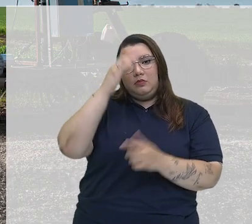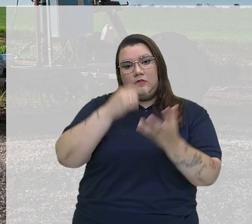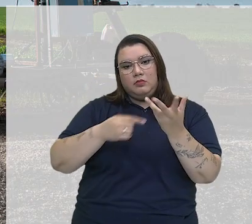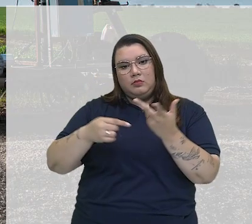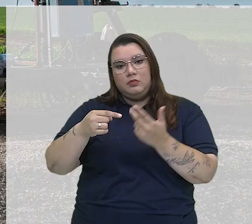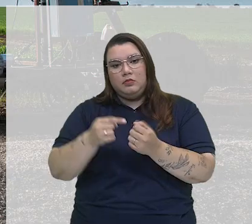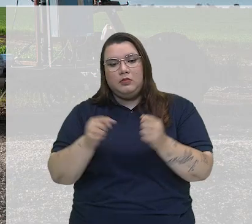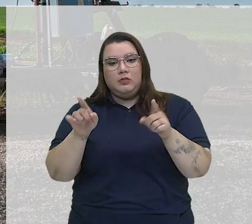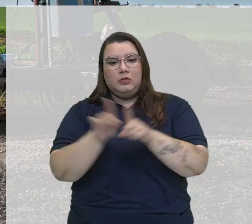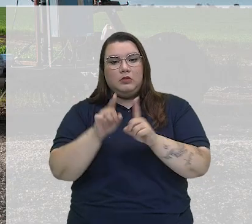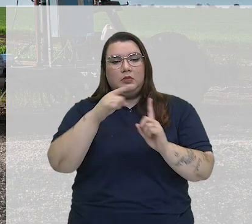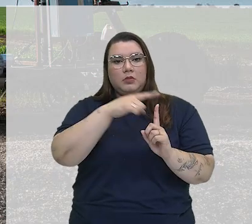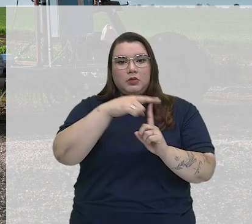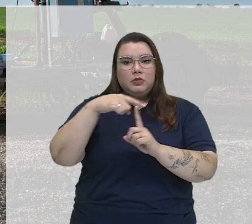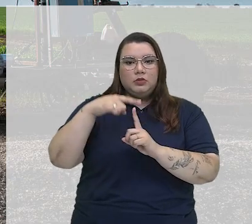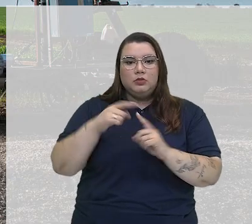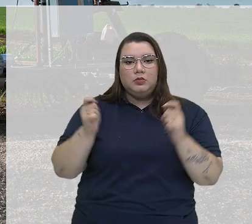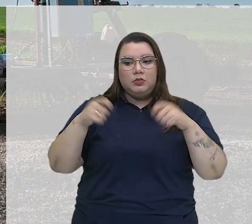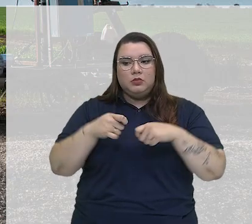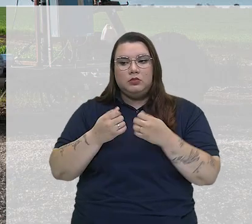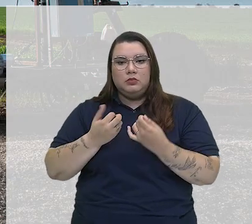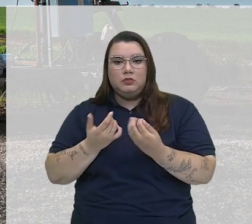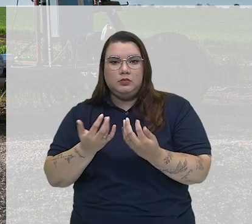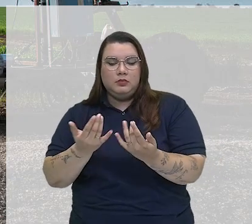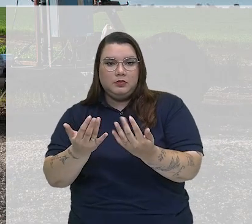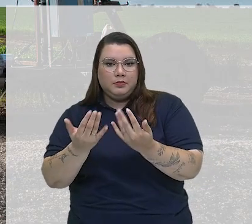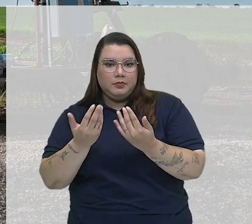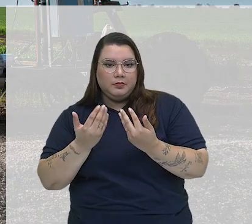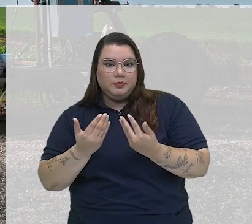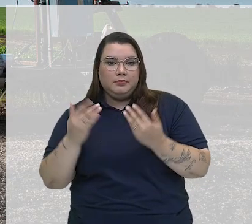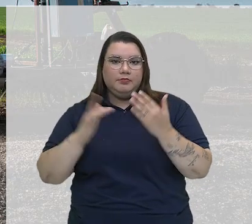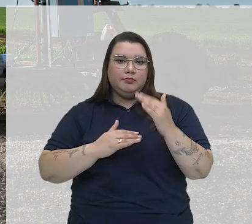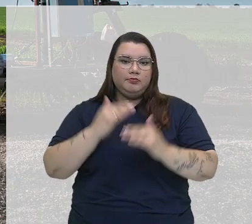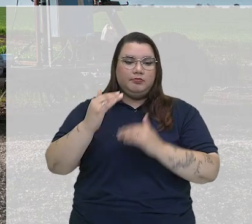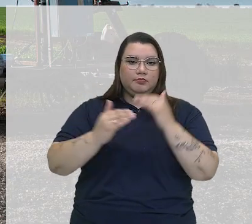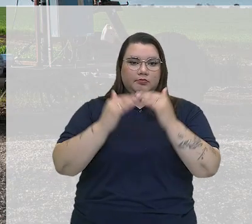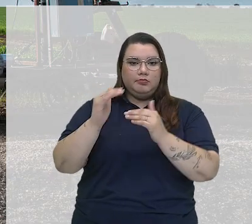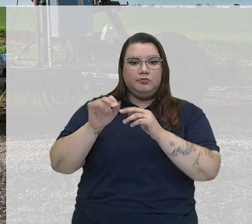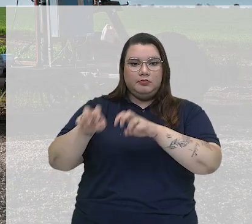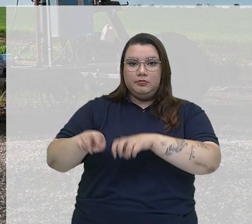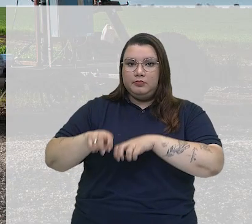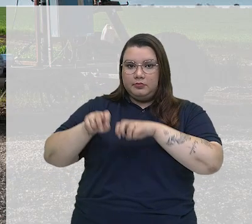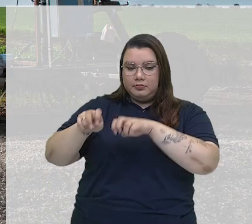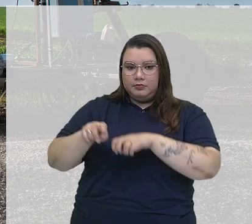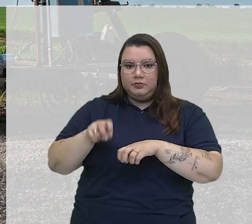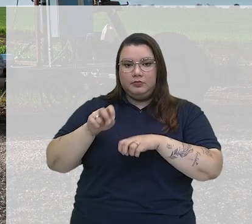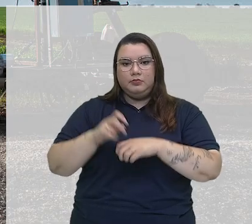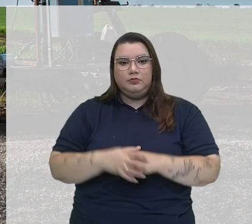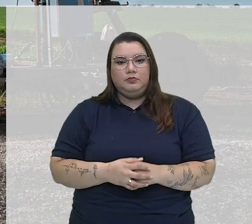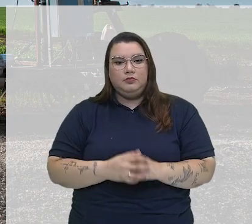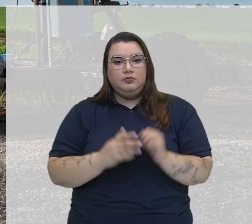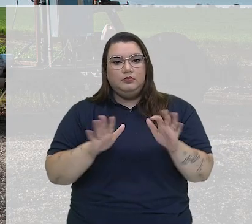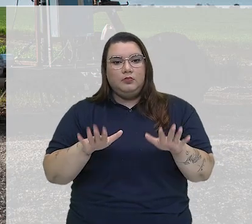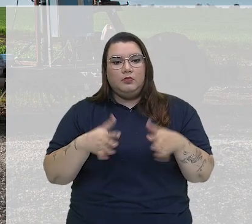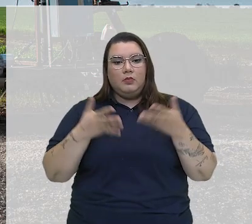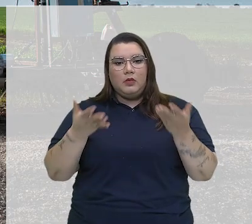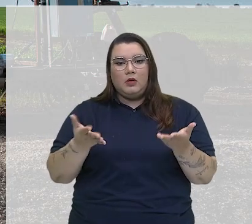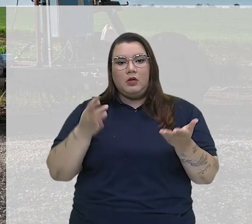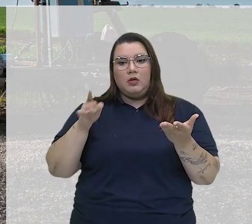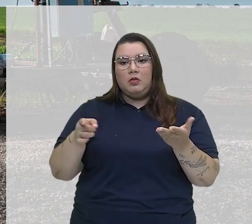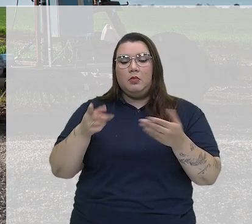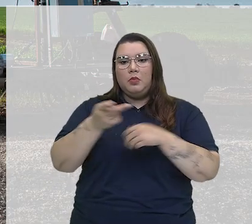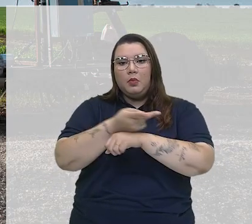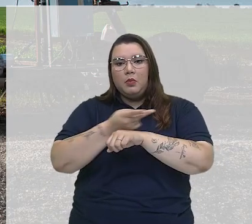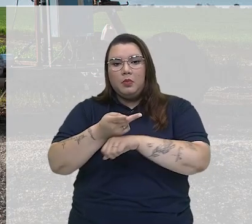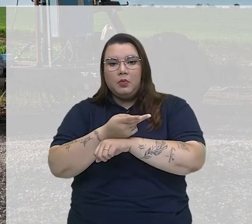conhecimentos, formas de cultivar o solo, de desenvolver a agricultura. Então, ele foi